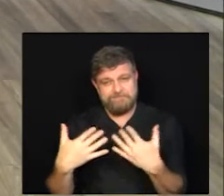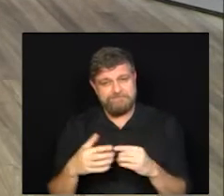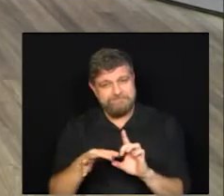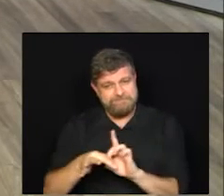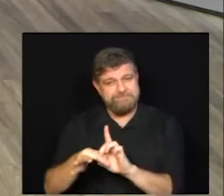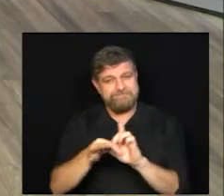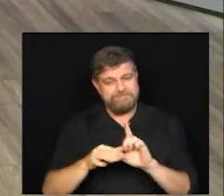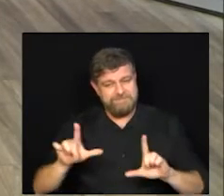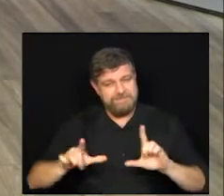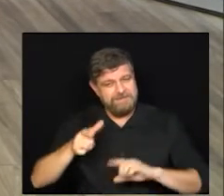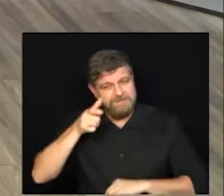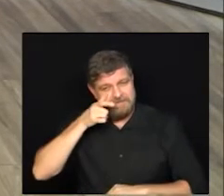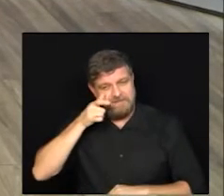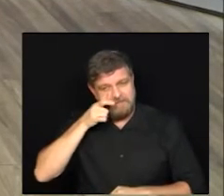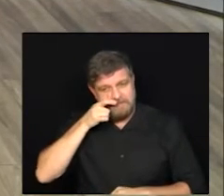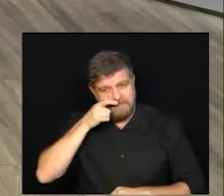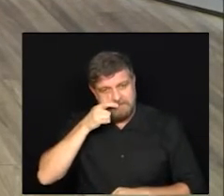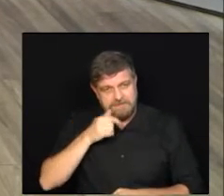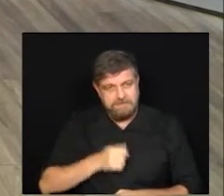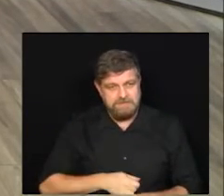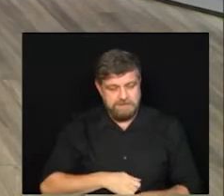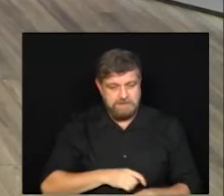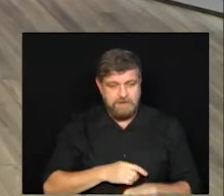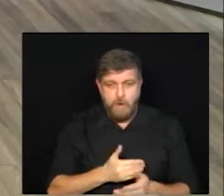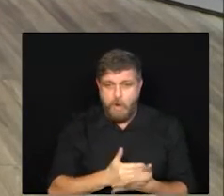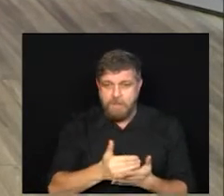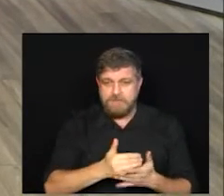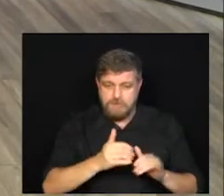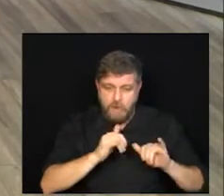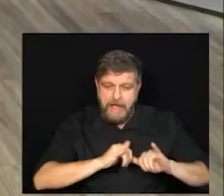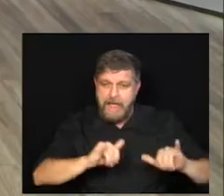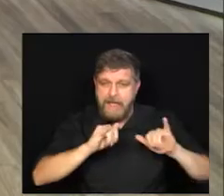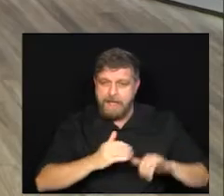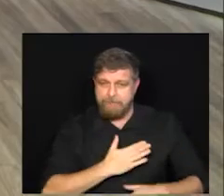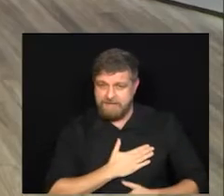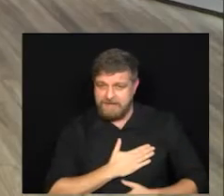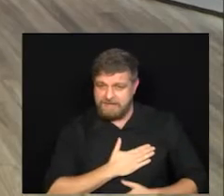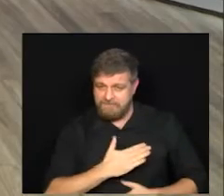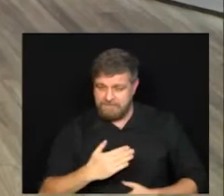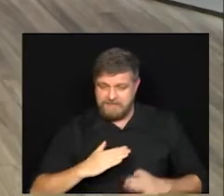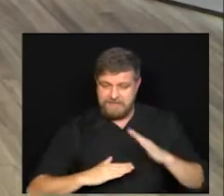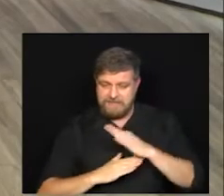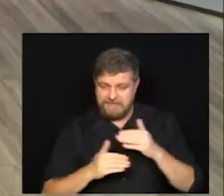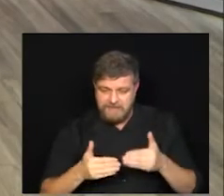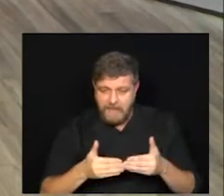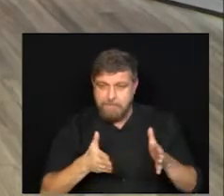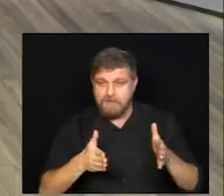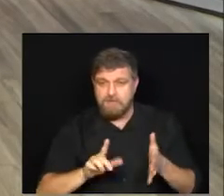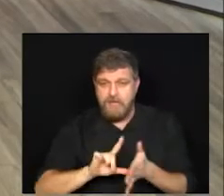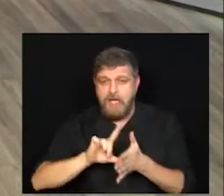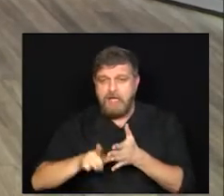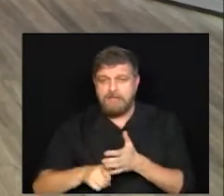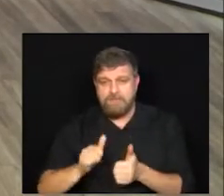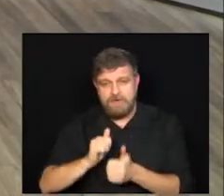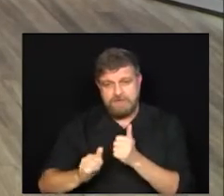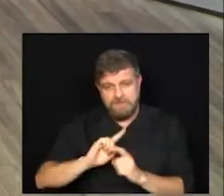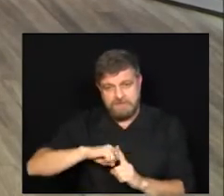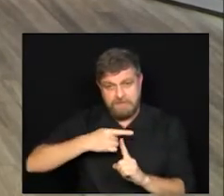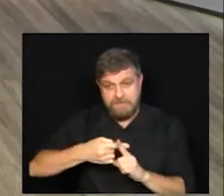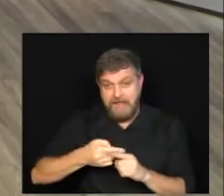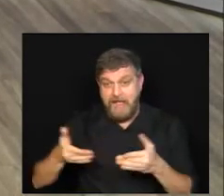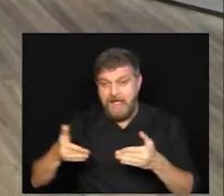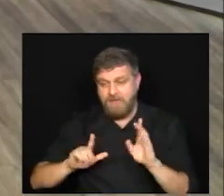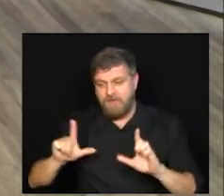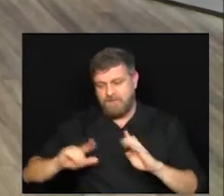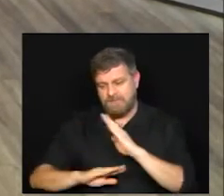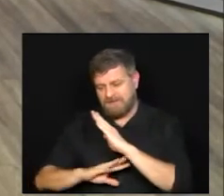sua audiência, que acompanhou o início, né, da campanha da Fraternidade aqui no Legislativo, depois o Mais Esportes e agora